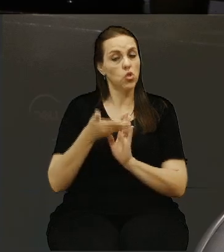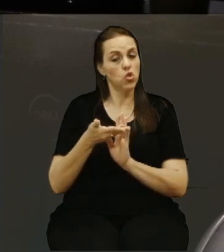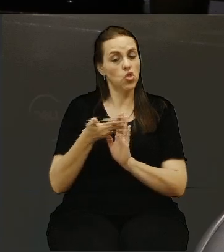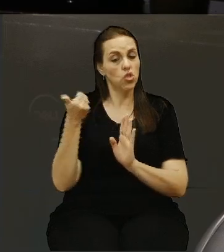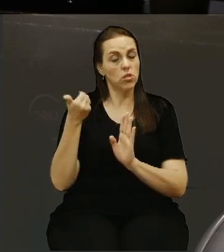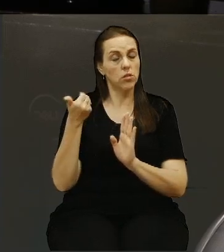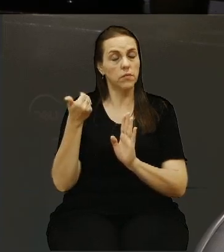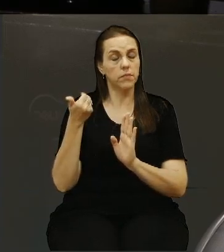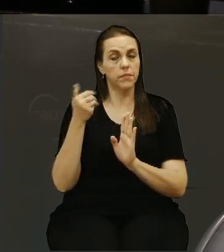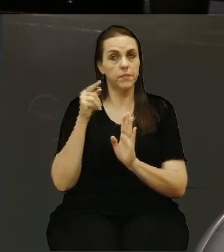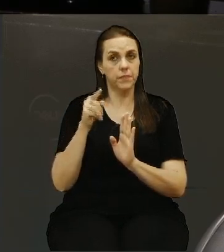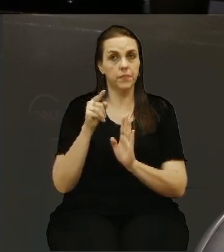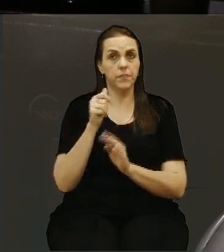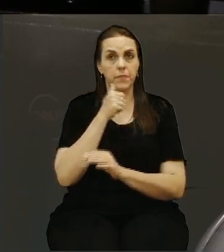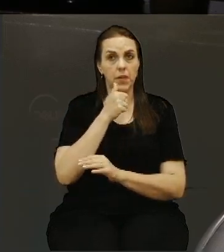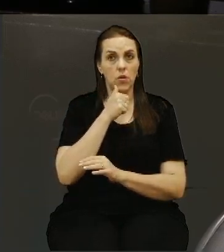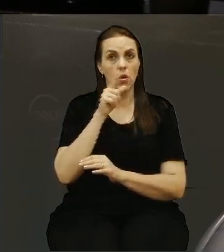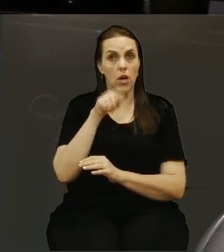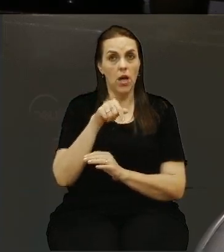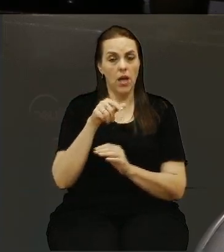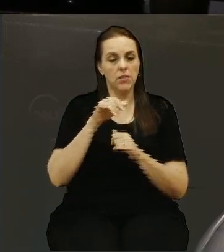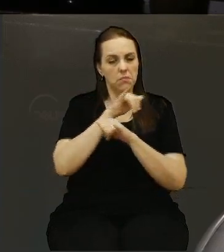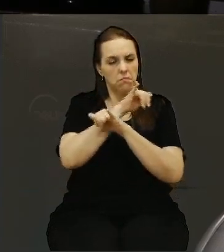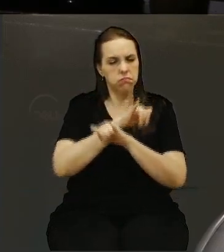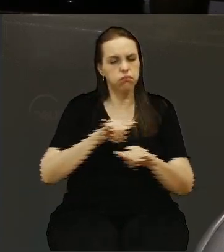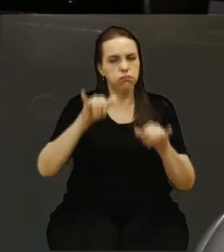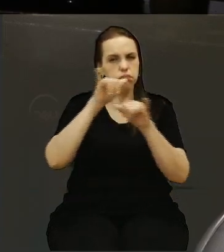ar e deixe de vincular